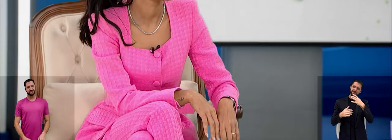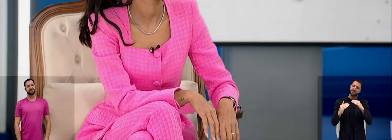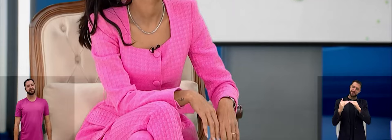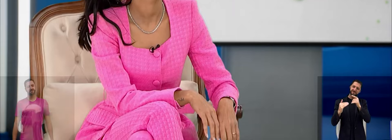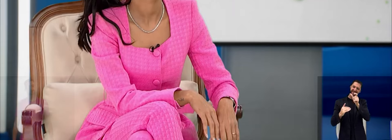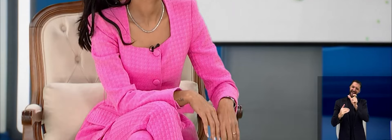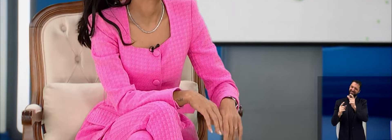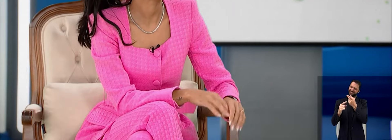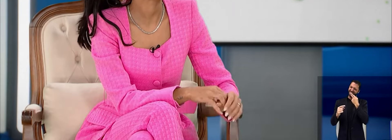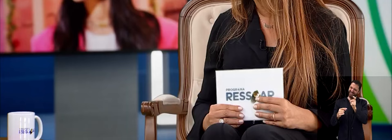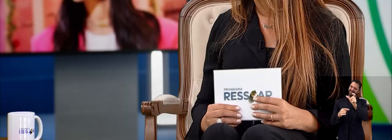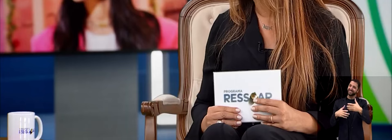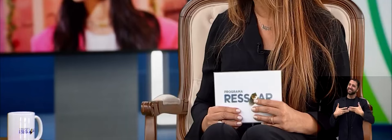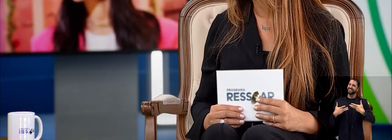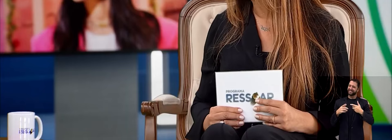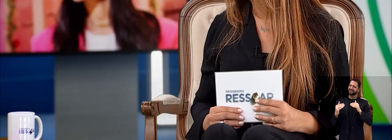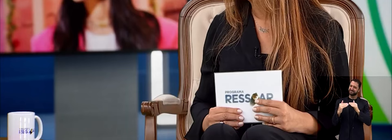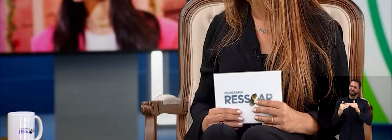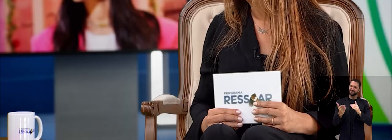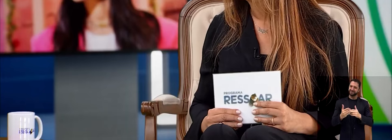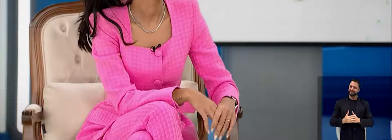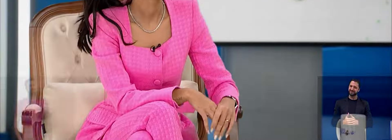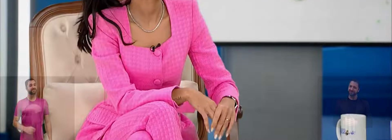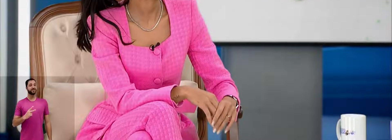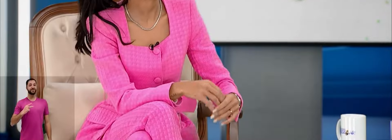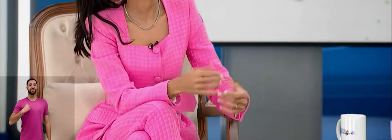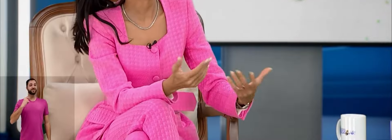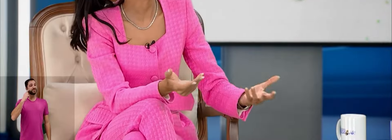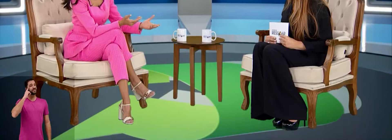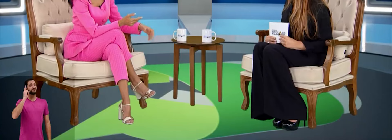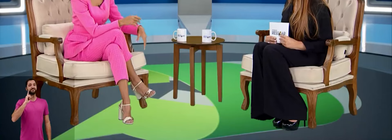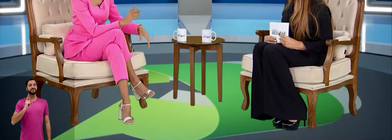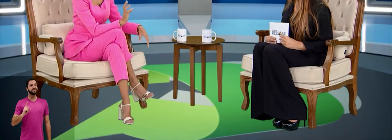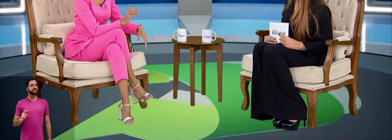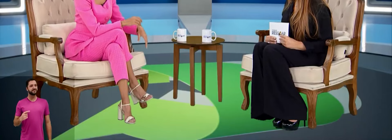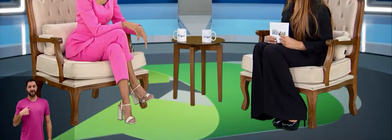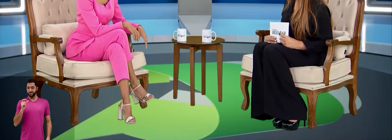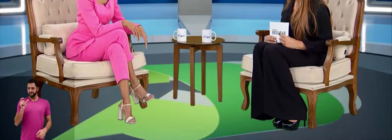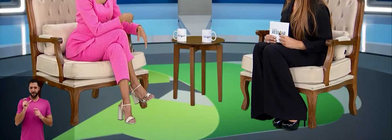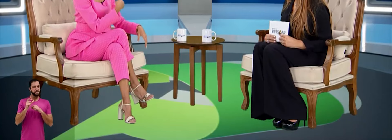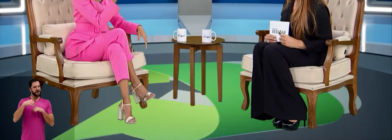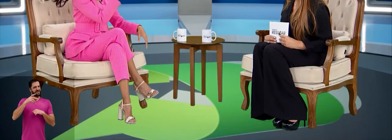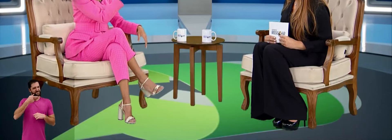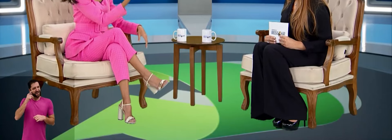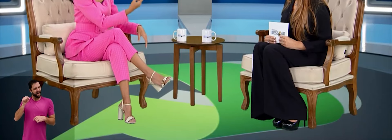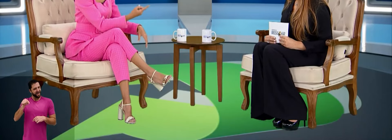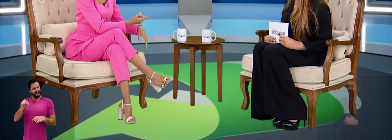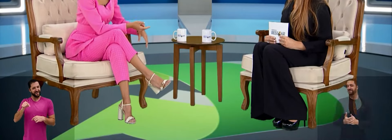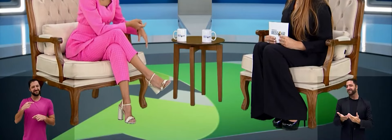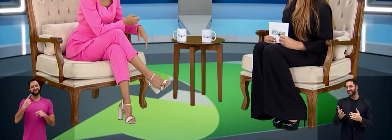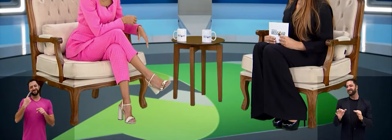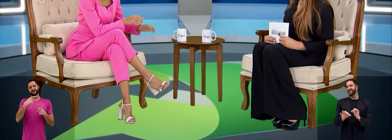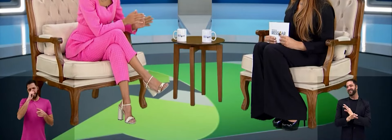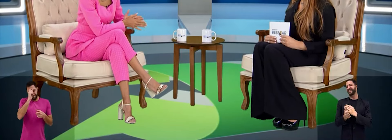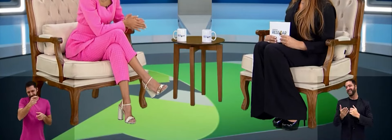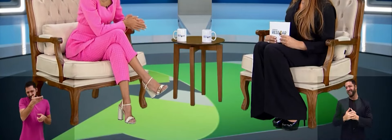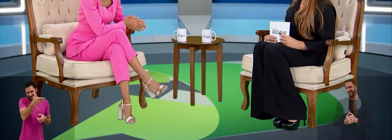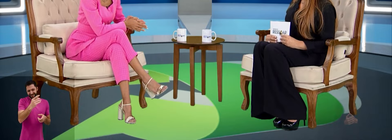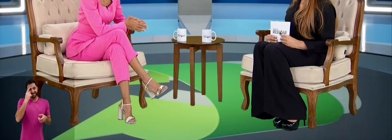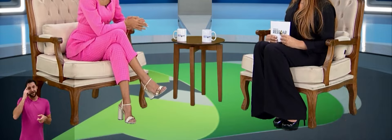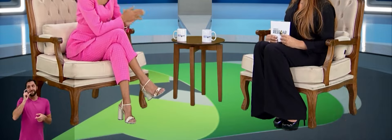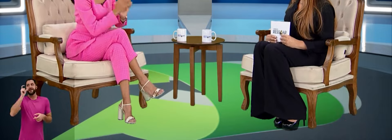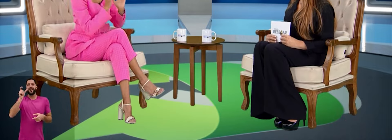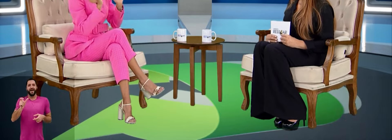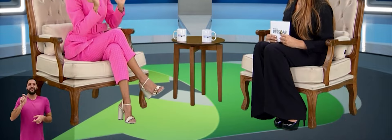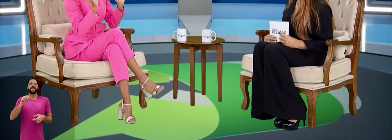me encanto muito quando você usa essa palavra entusiasmo. Eu não sabia, vou usar mais agora intencionalmente, em sua